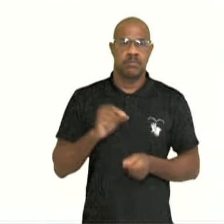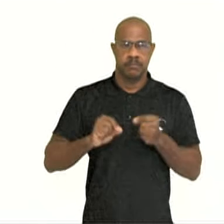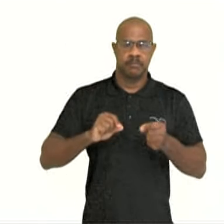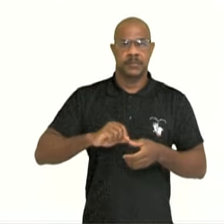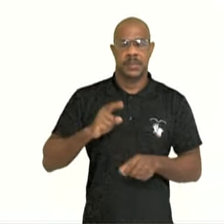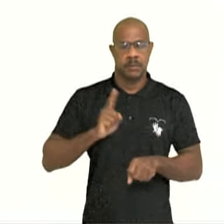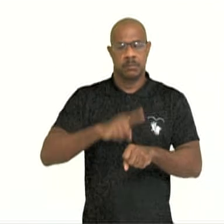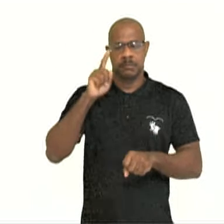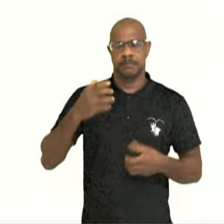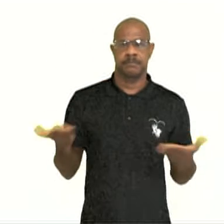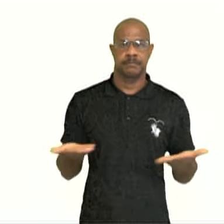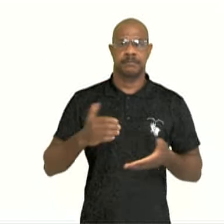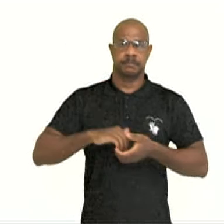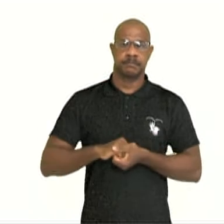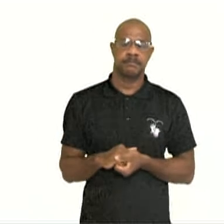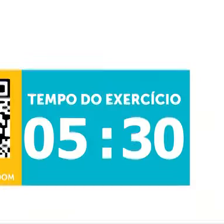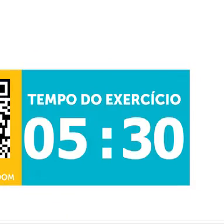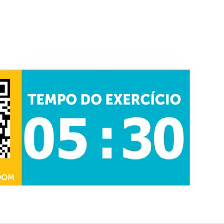lá?